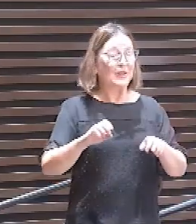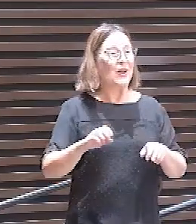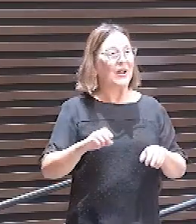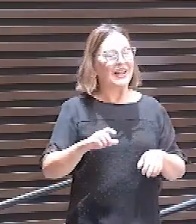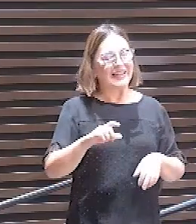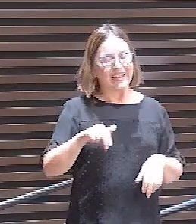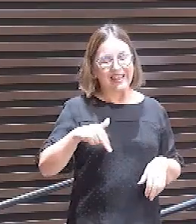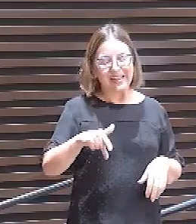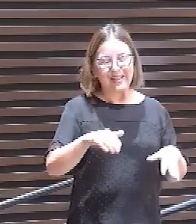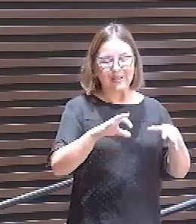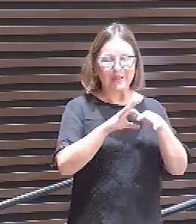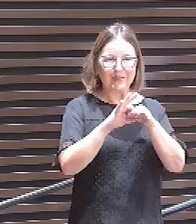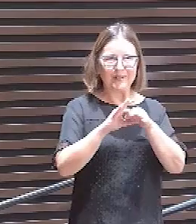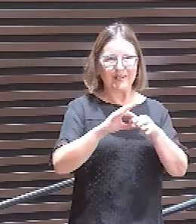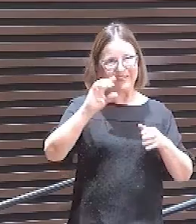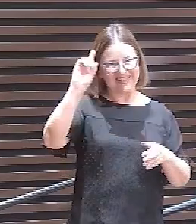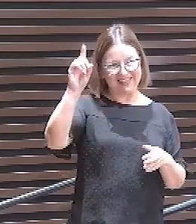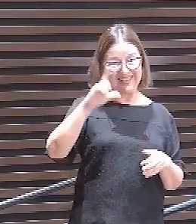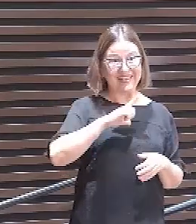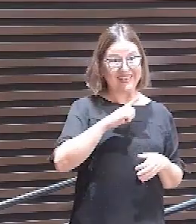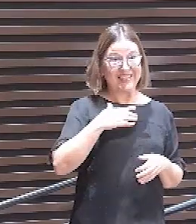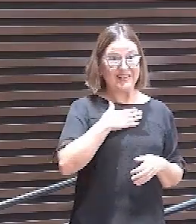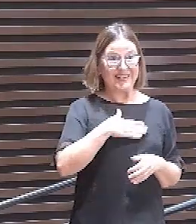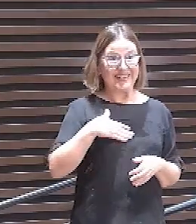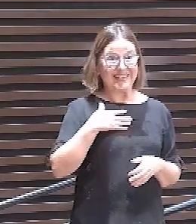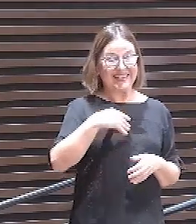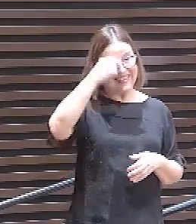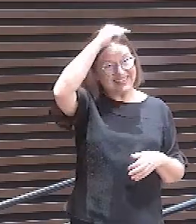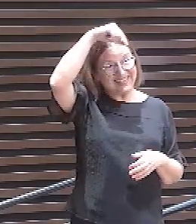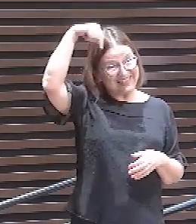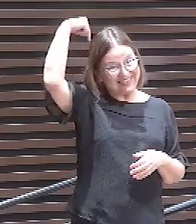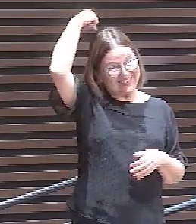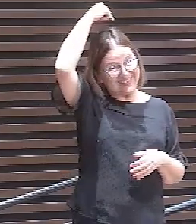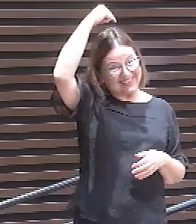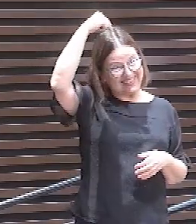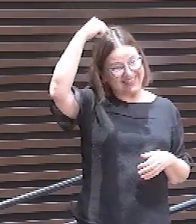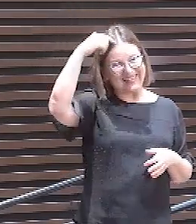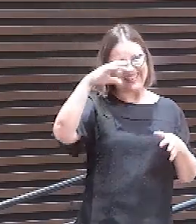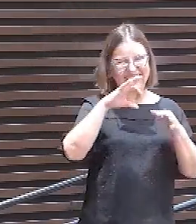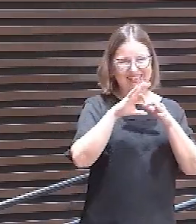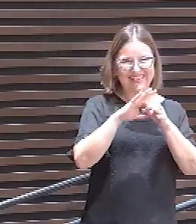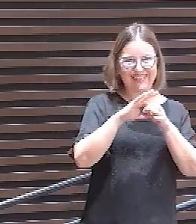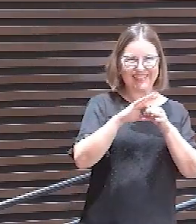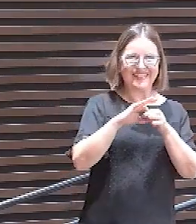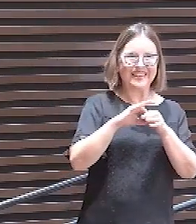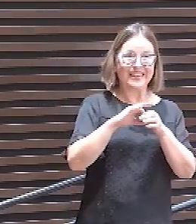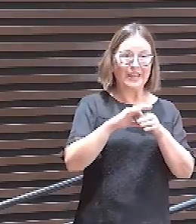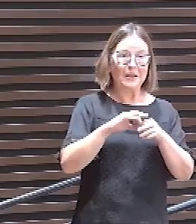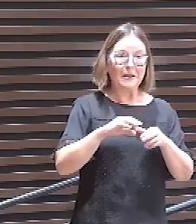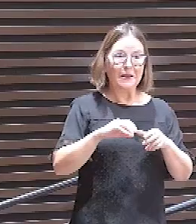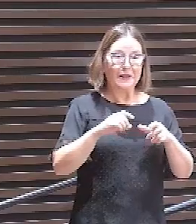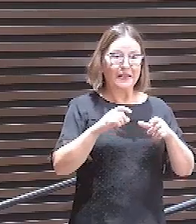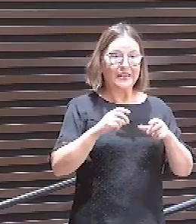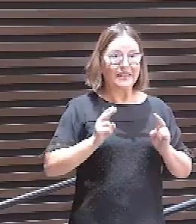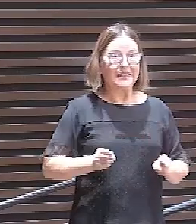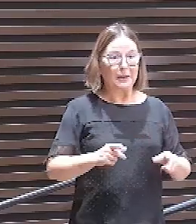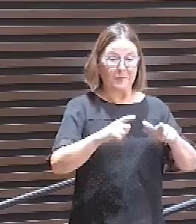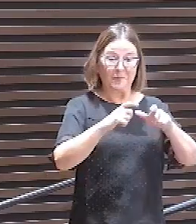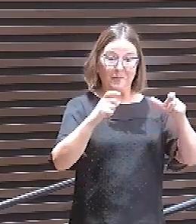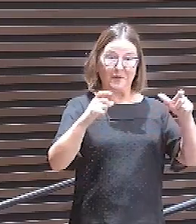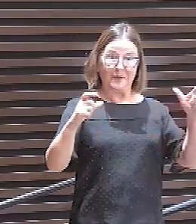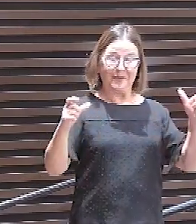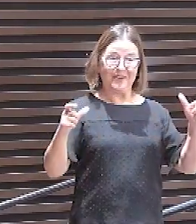tinha prazer na santificação, na intimidade cada vez maior, do privilégio